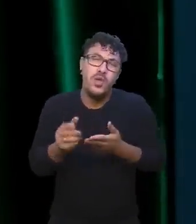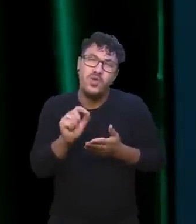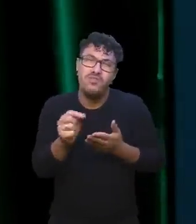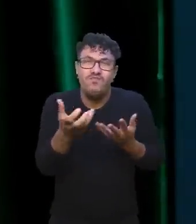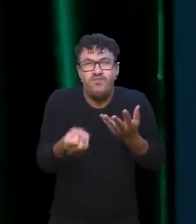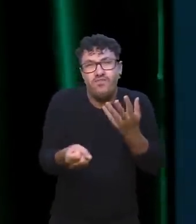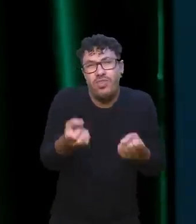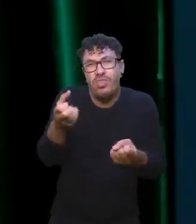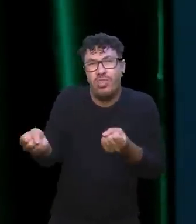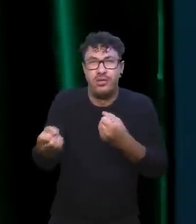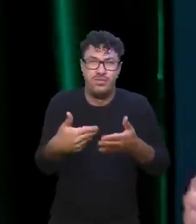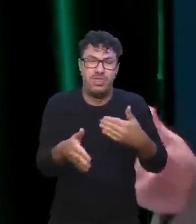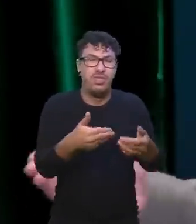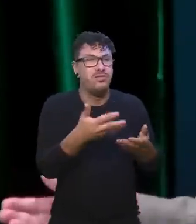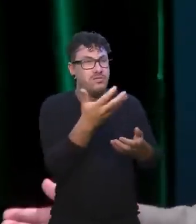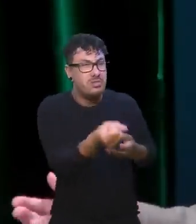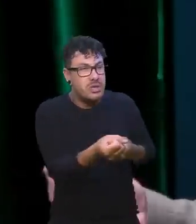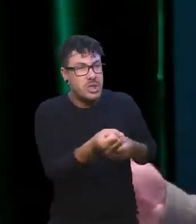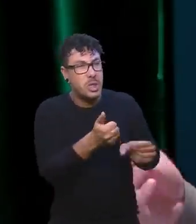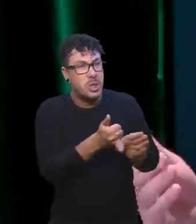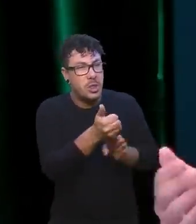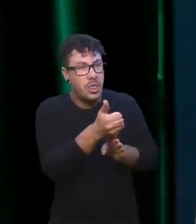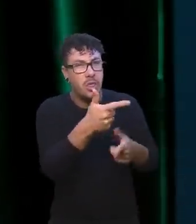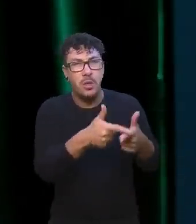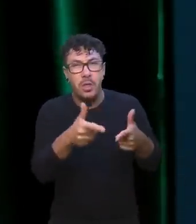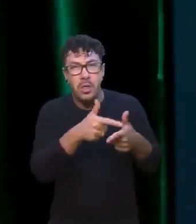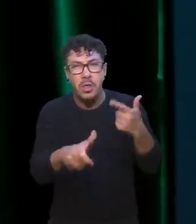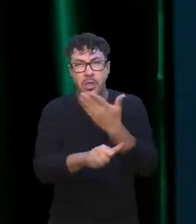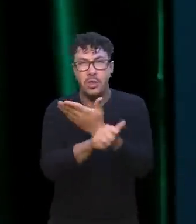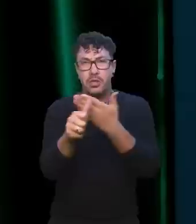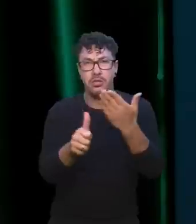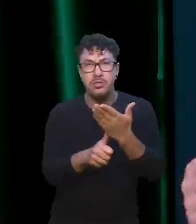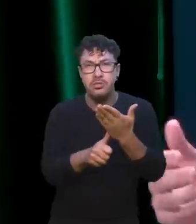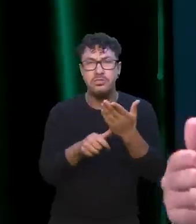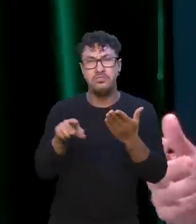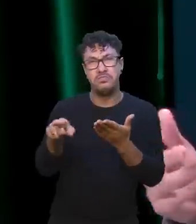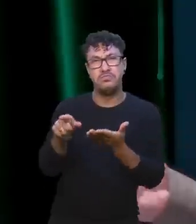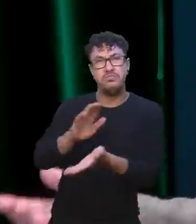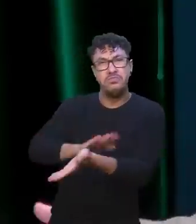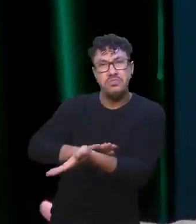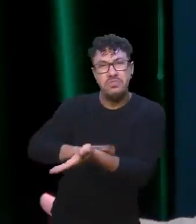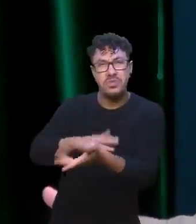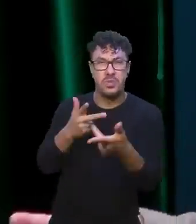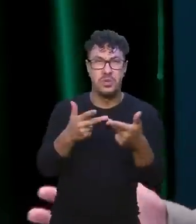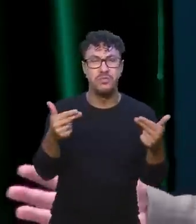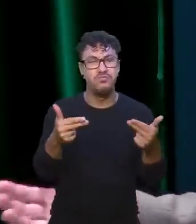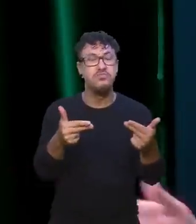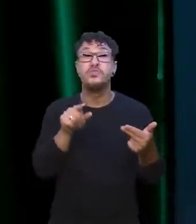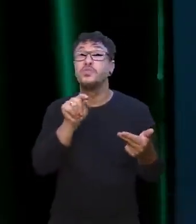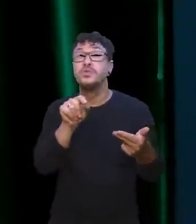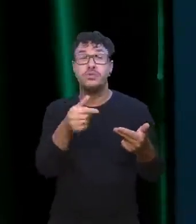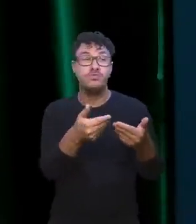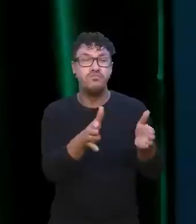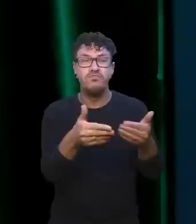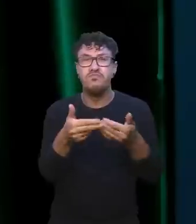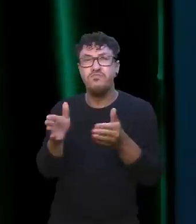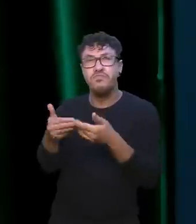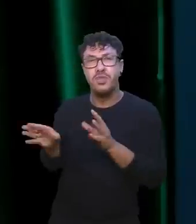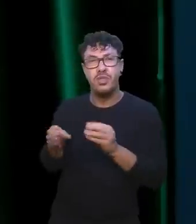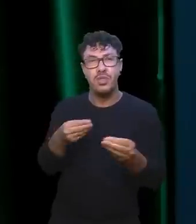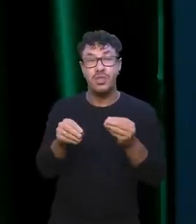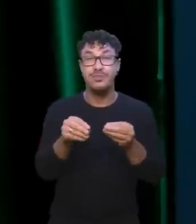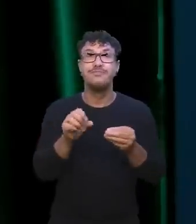concessões, vícios aqui, vícios morais, vícios físicos, e nessas concessões, a abertura para o